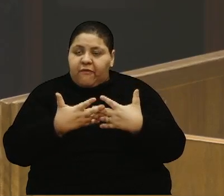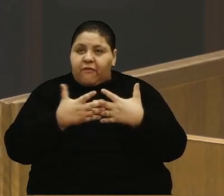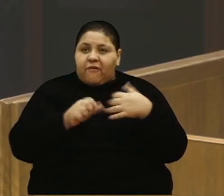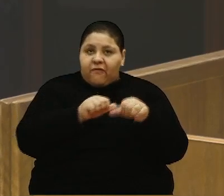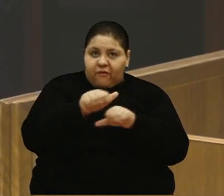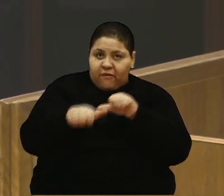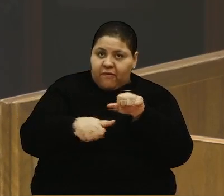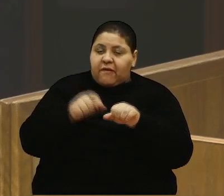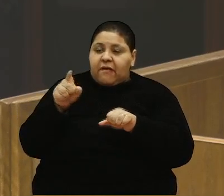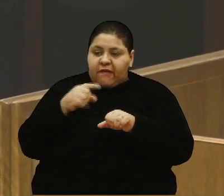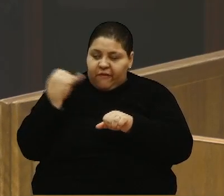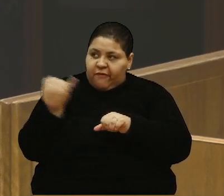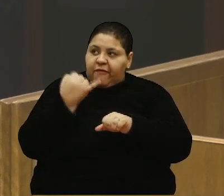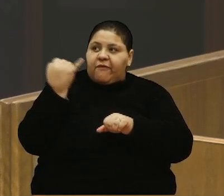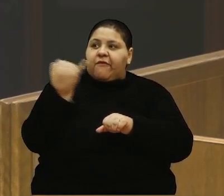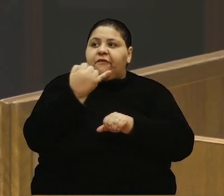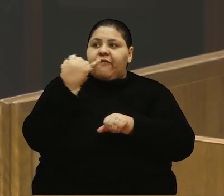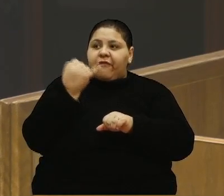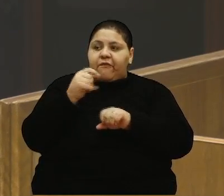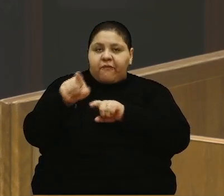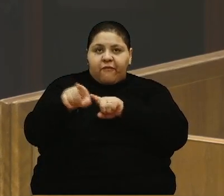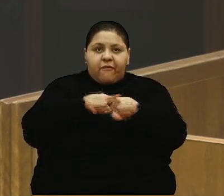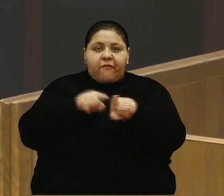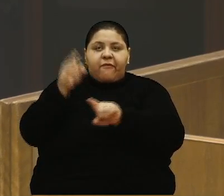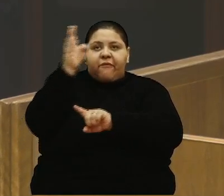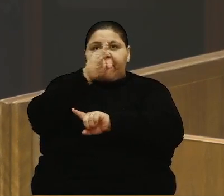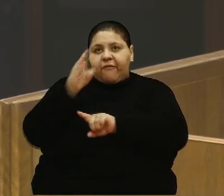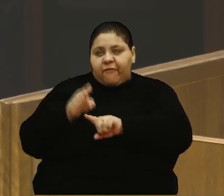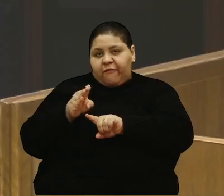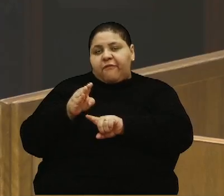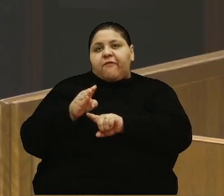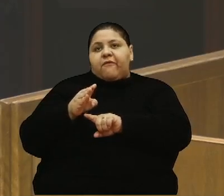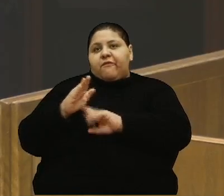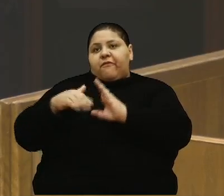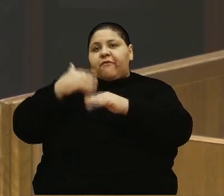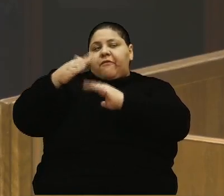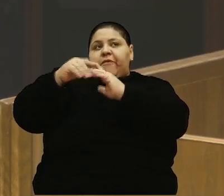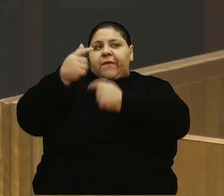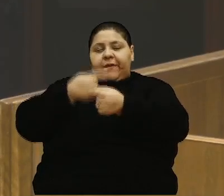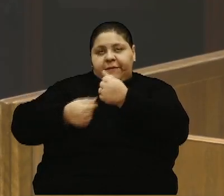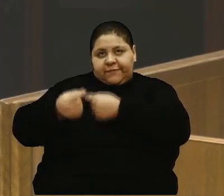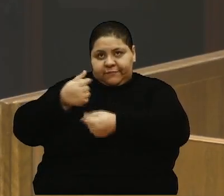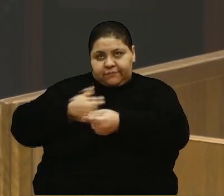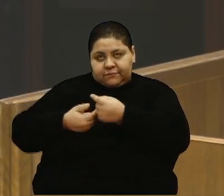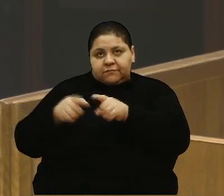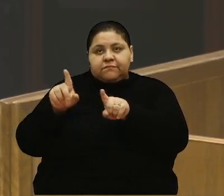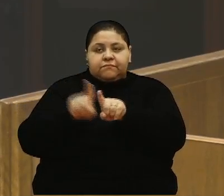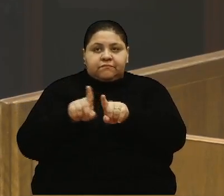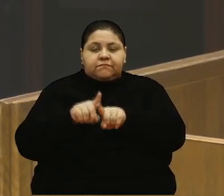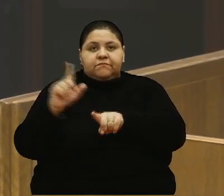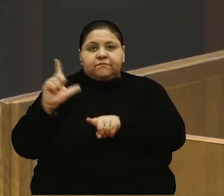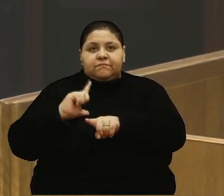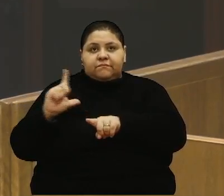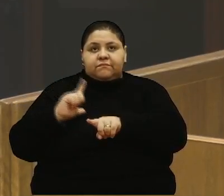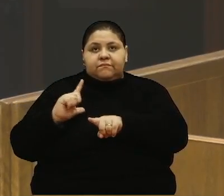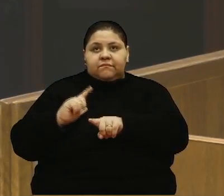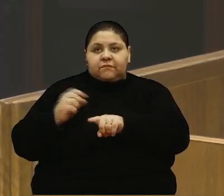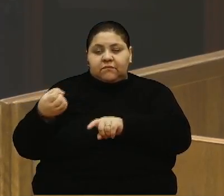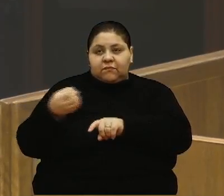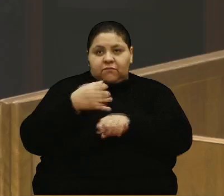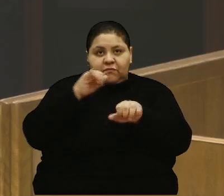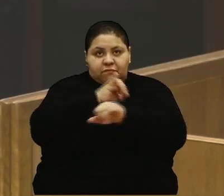mudanças são essenciais para a competitividade do Brasil e para o crescimento econômico. Além disso, temos as seguintes